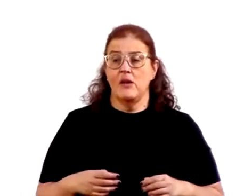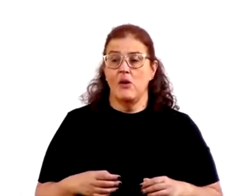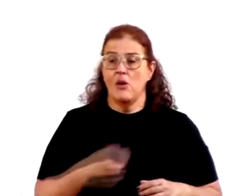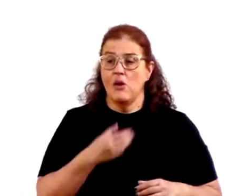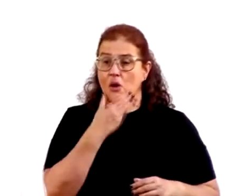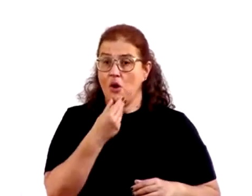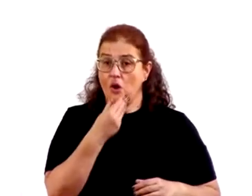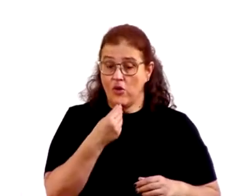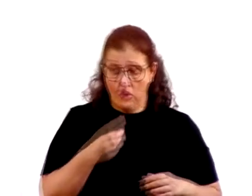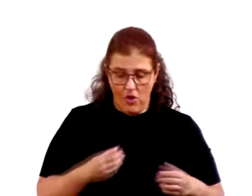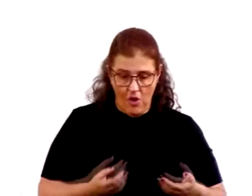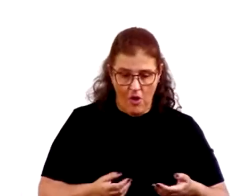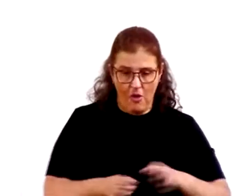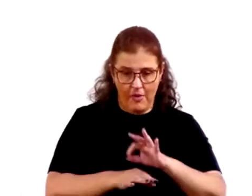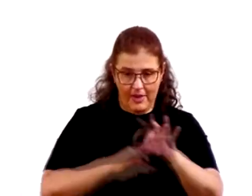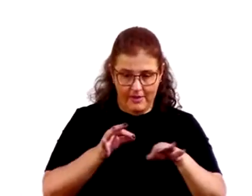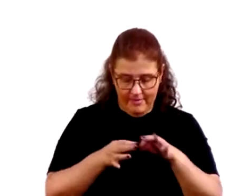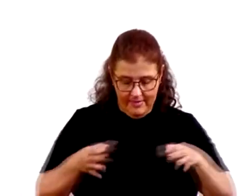adorá-lo.